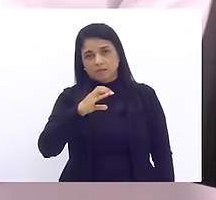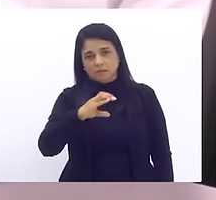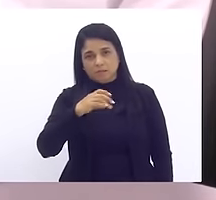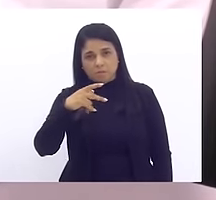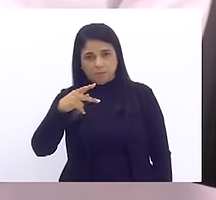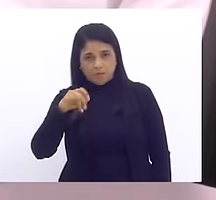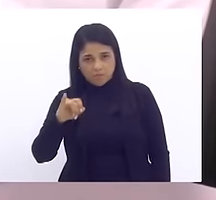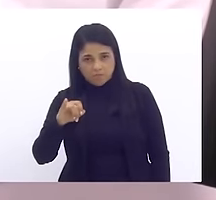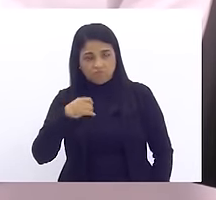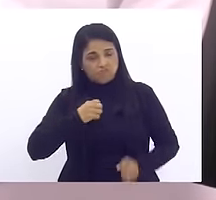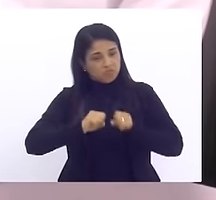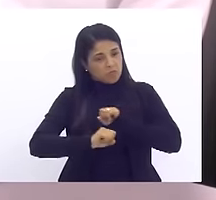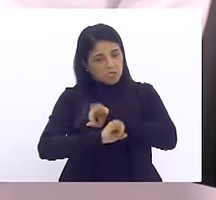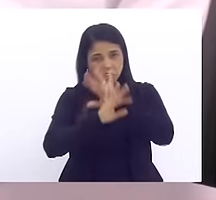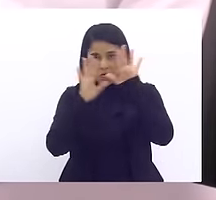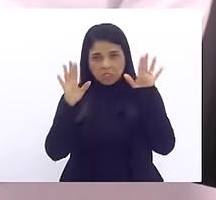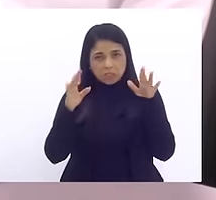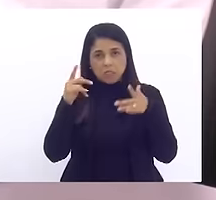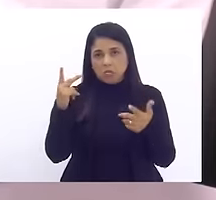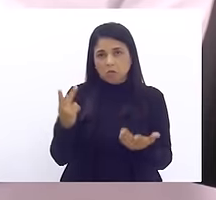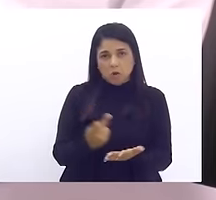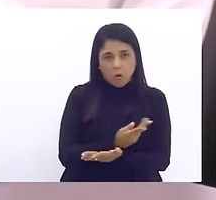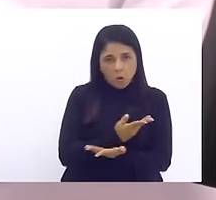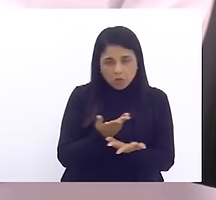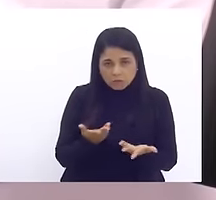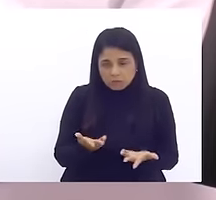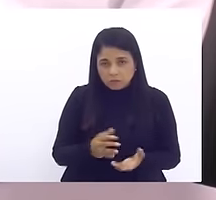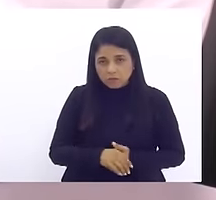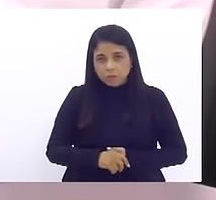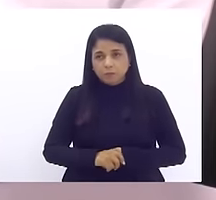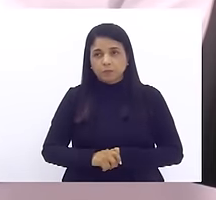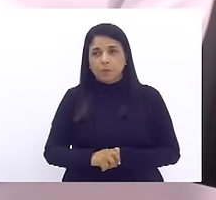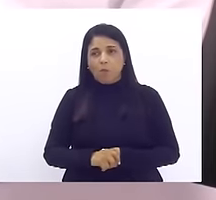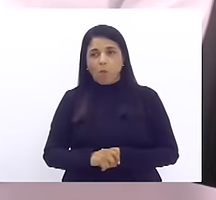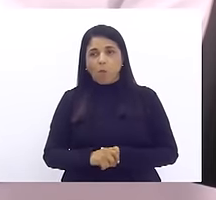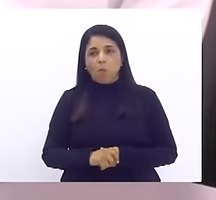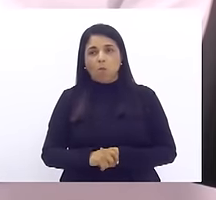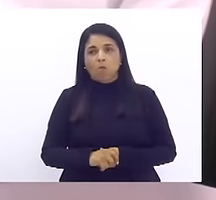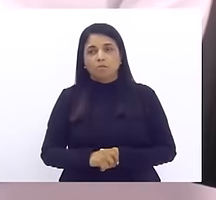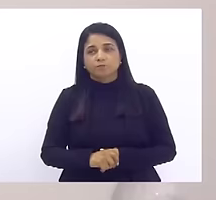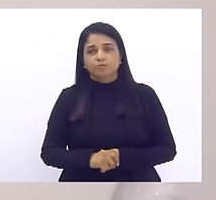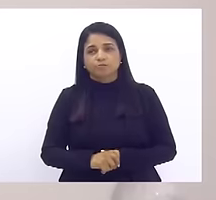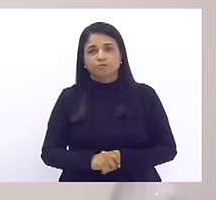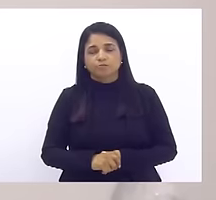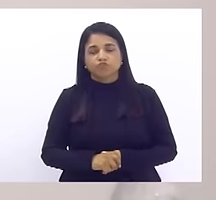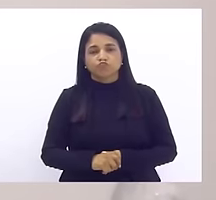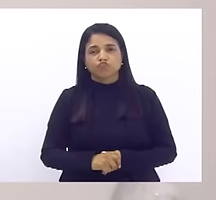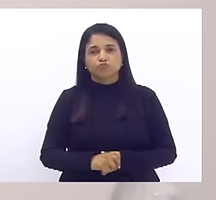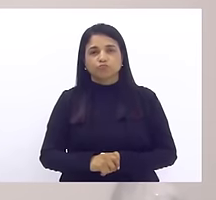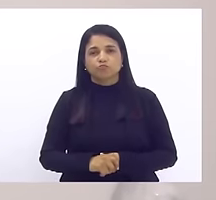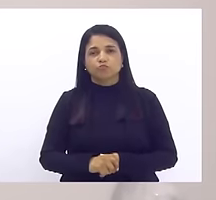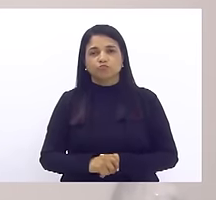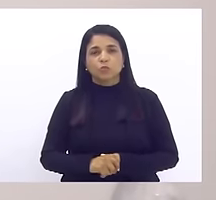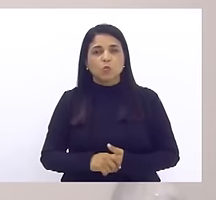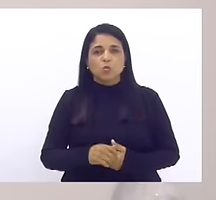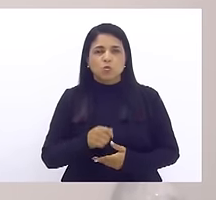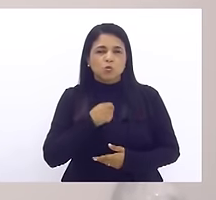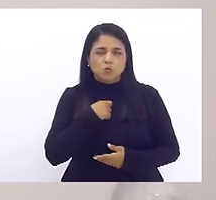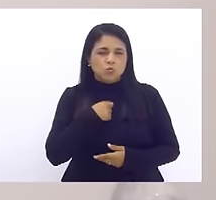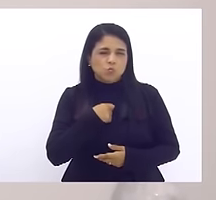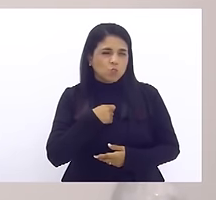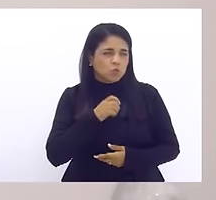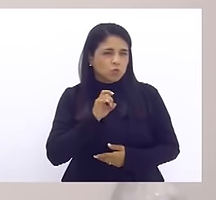não querer esclarecer os fatos deputado só que não existe só a desconfiança